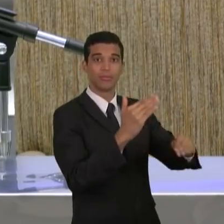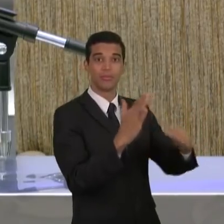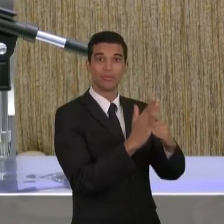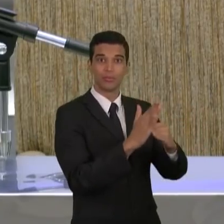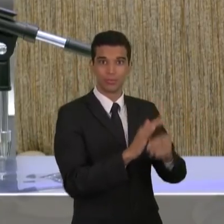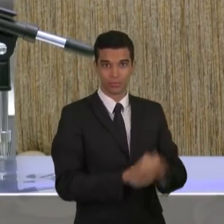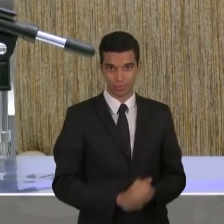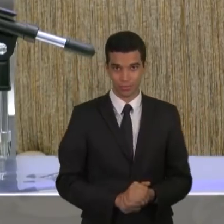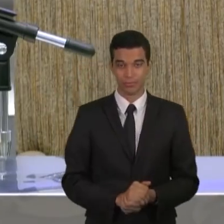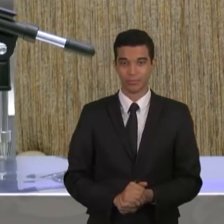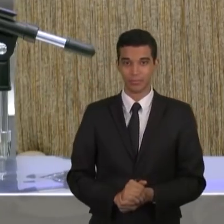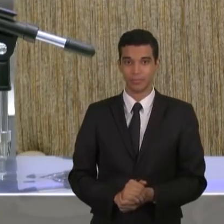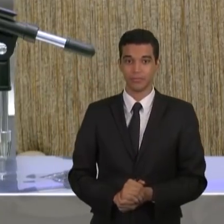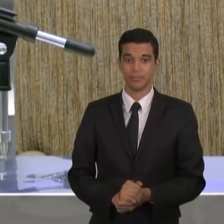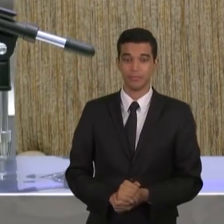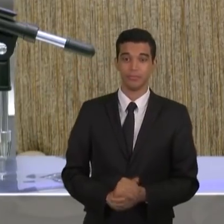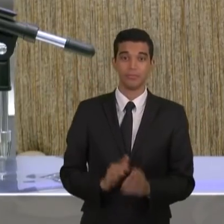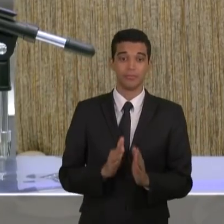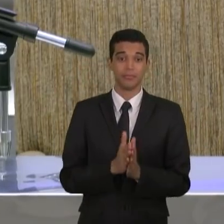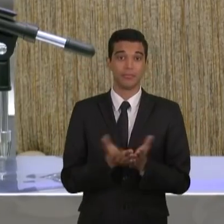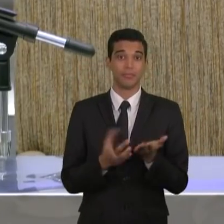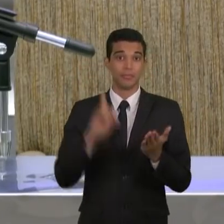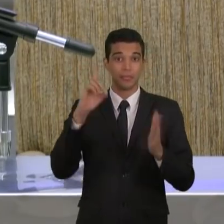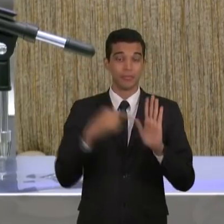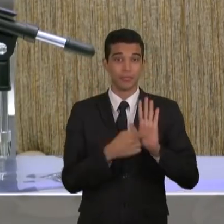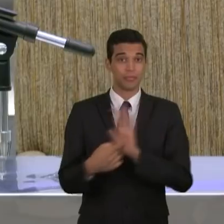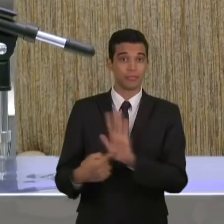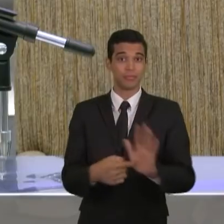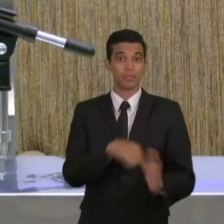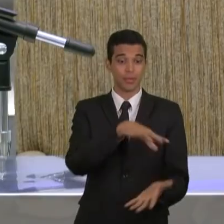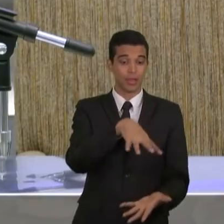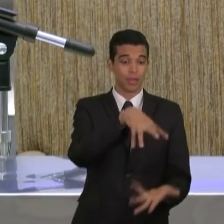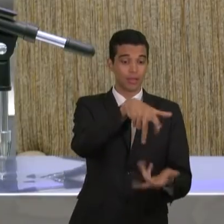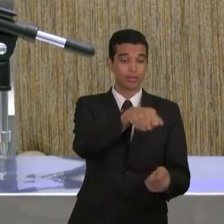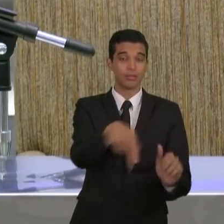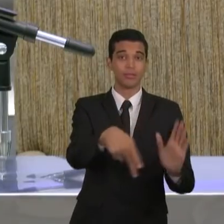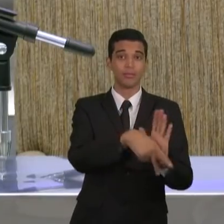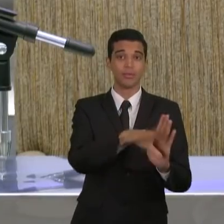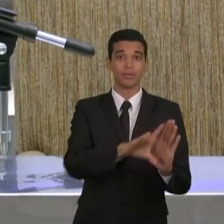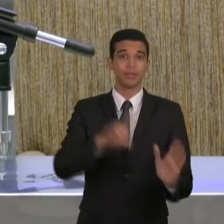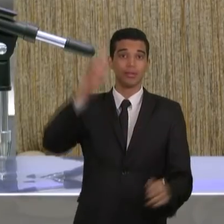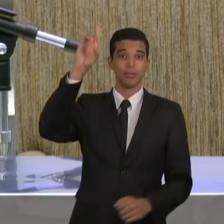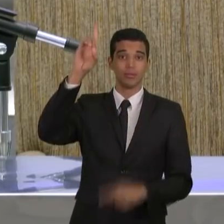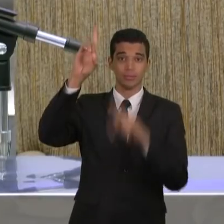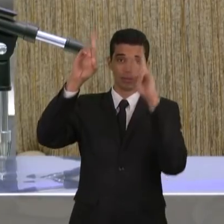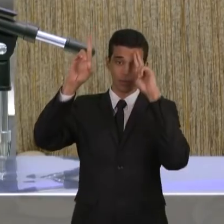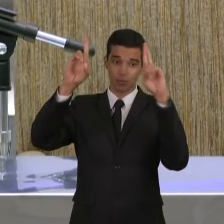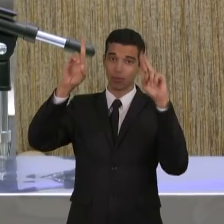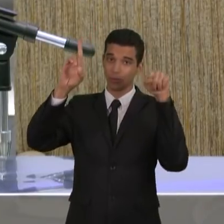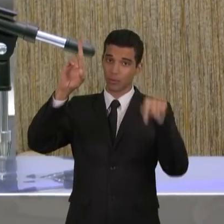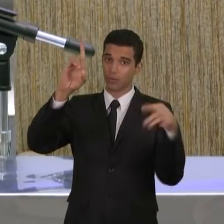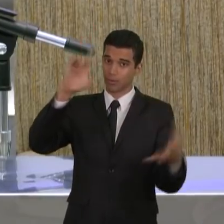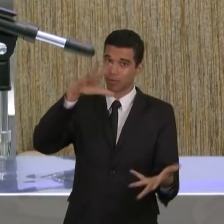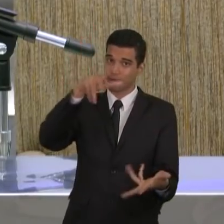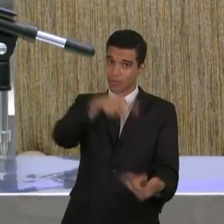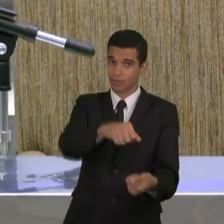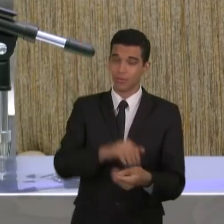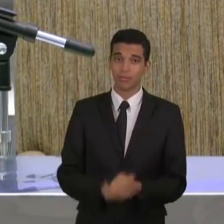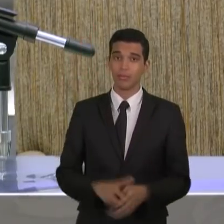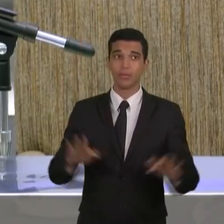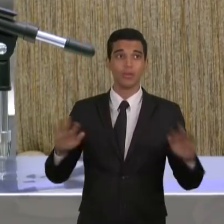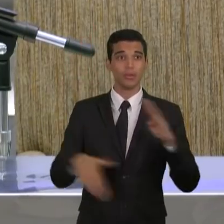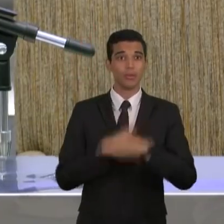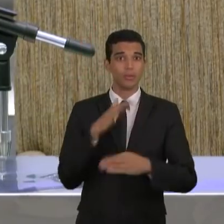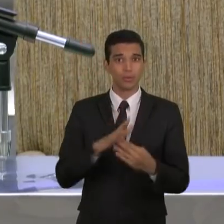Salmo de número 24 versos o número e do Senhor e a terra EA sua plenitude o mundo e aqueles que nele habitam diz em Isaías